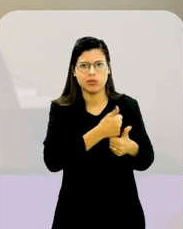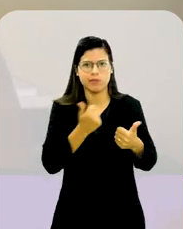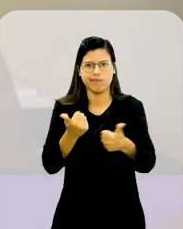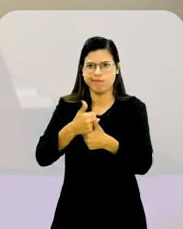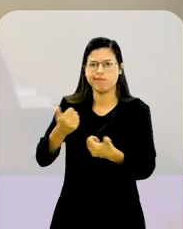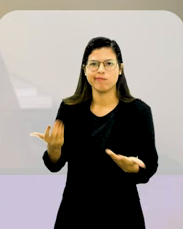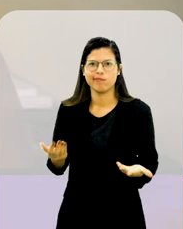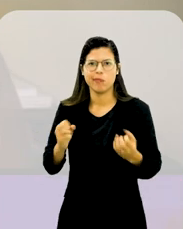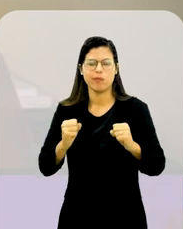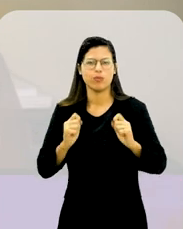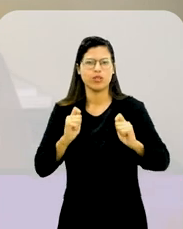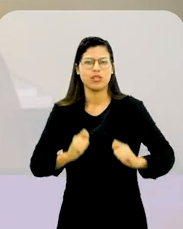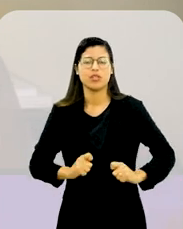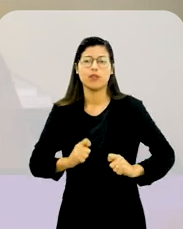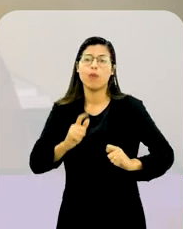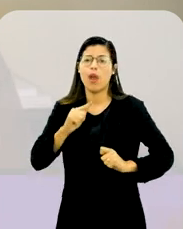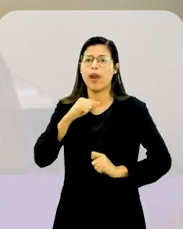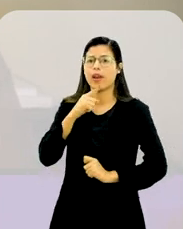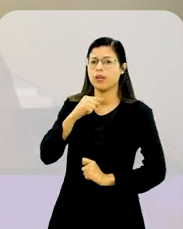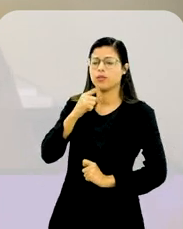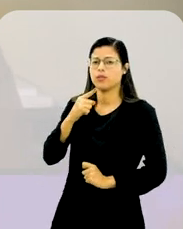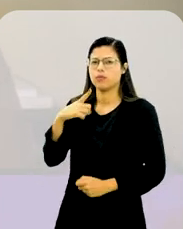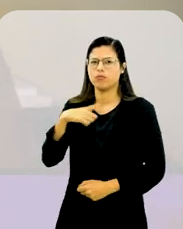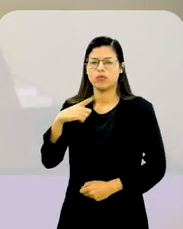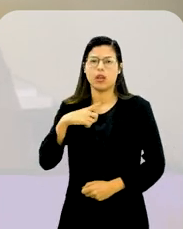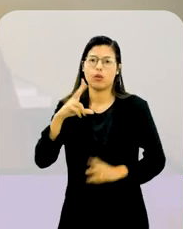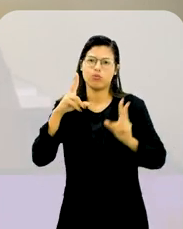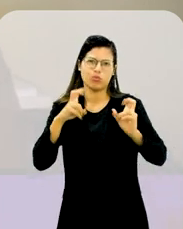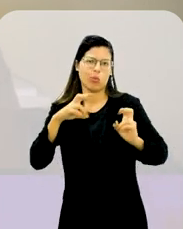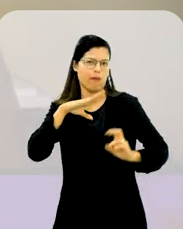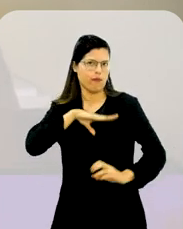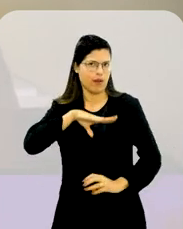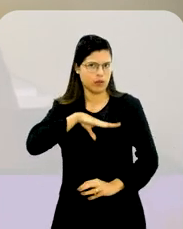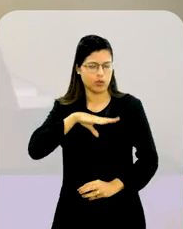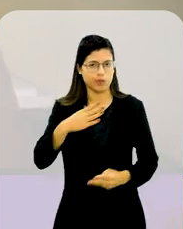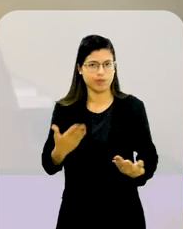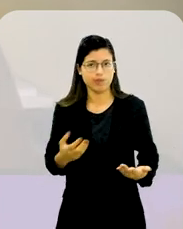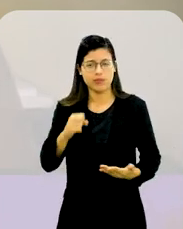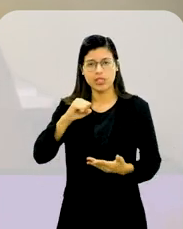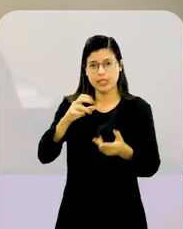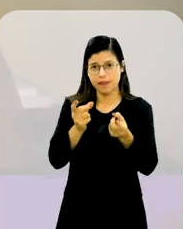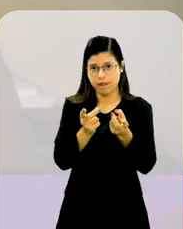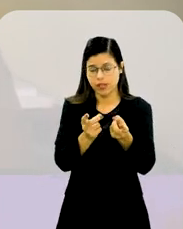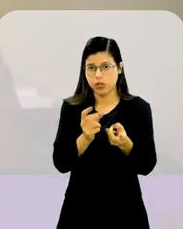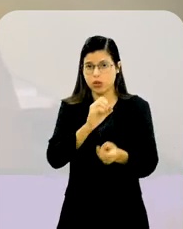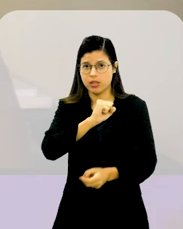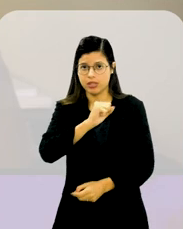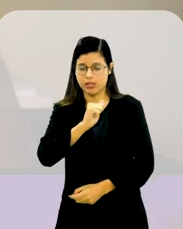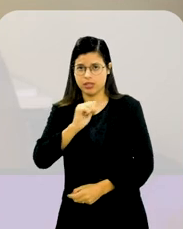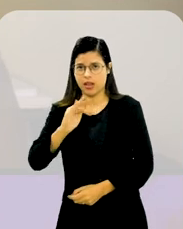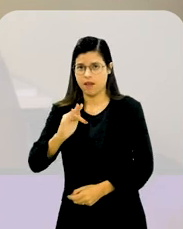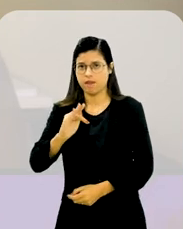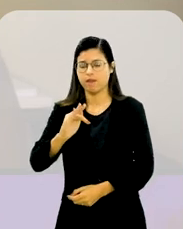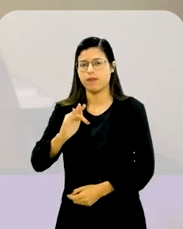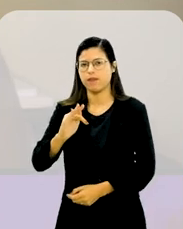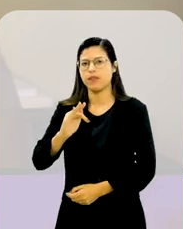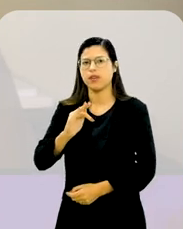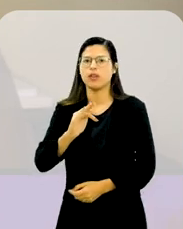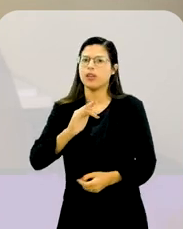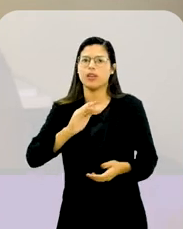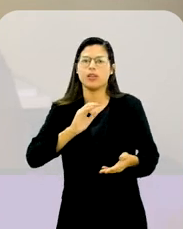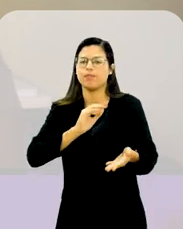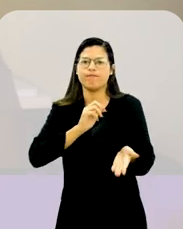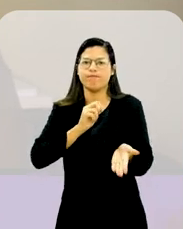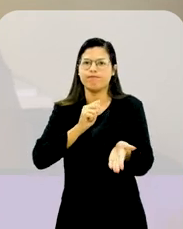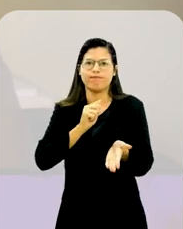treinadores podem fazer então é essa é a única dúvida que eu tenho no na questão Vasco da Gama se for vendida a saf atual